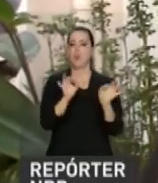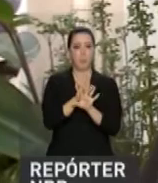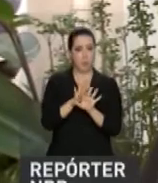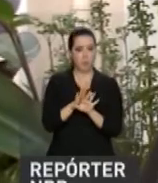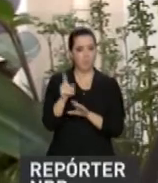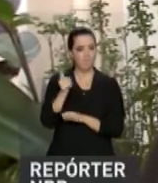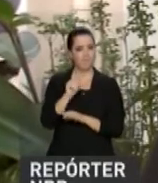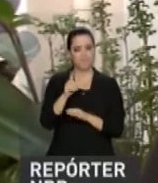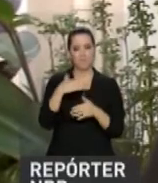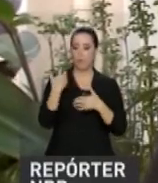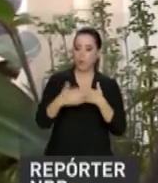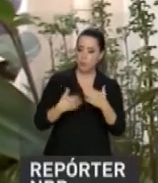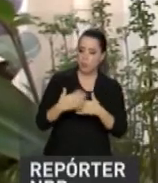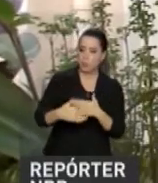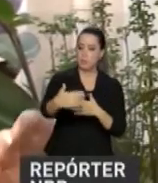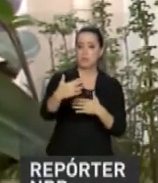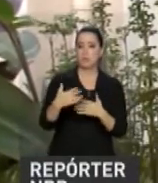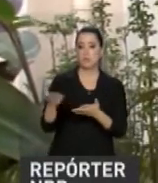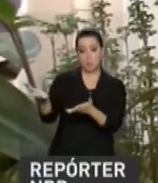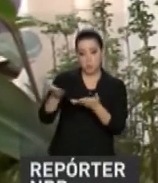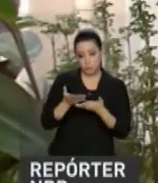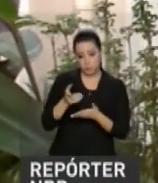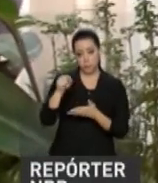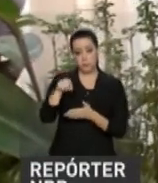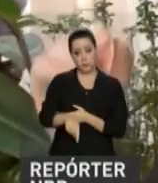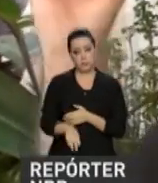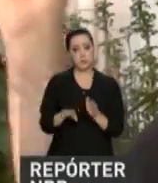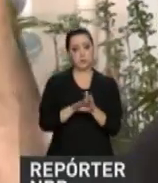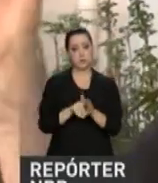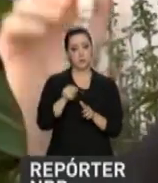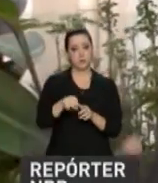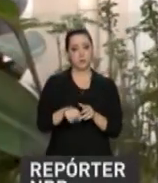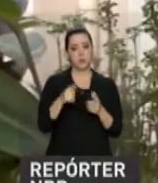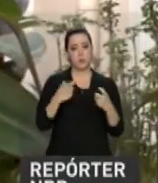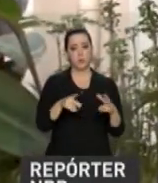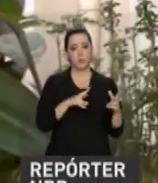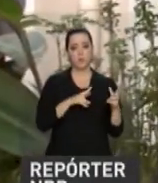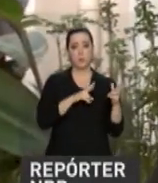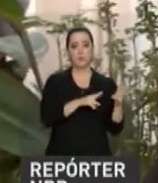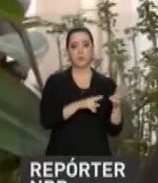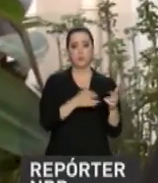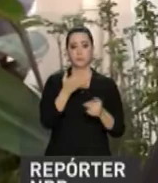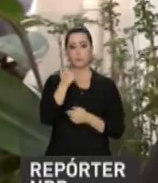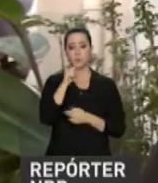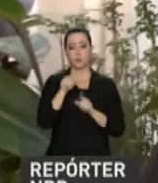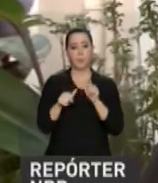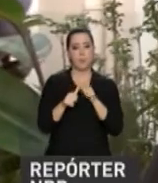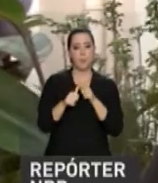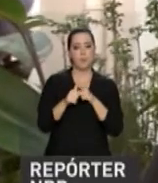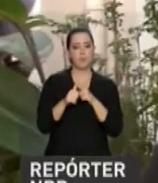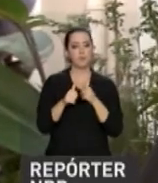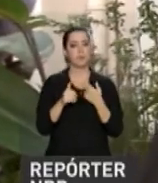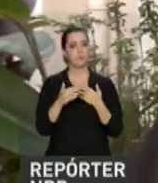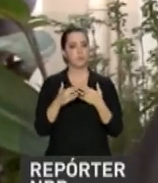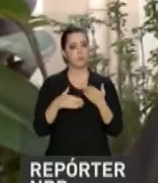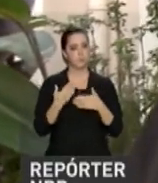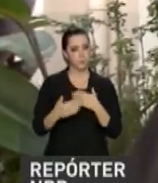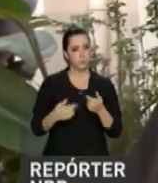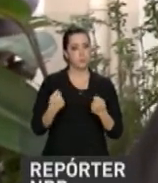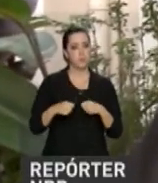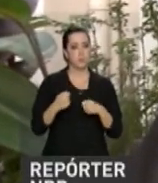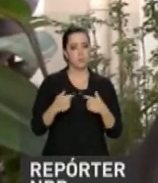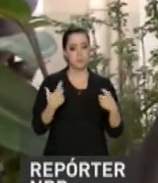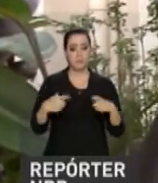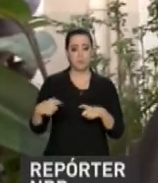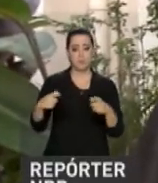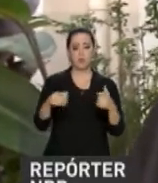a acolhida é um processo. Então, o fato de chegar aqui, ter um lugar para dormir e para se alimentar é o primeiro passo. Precisa ter